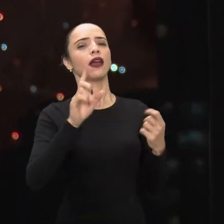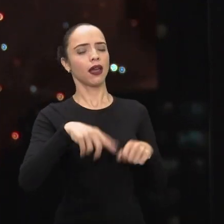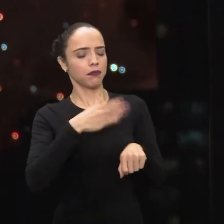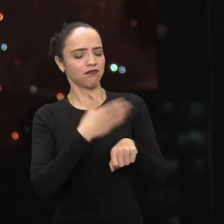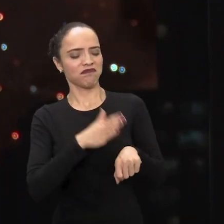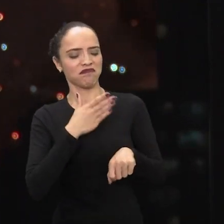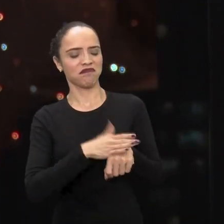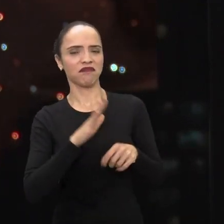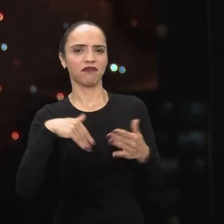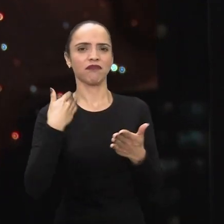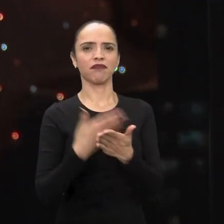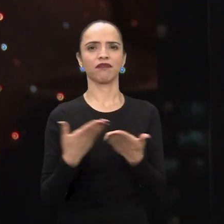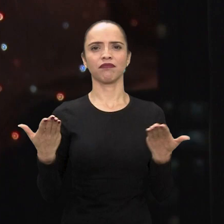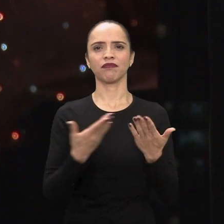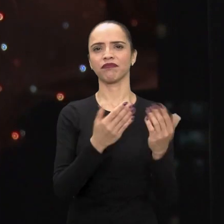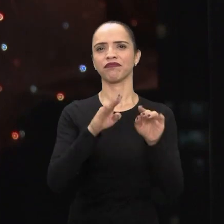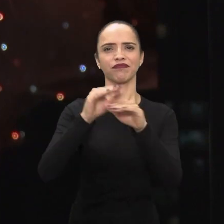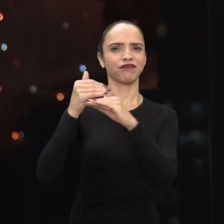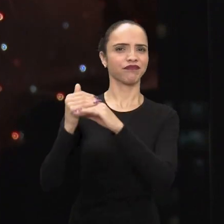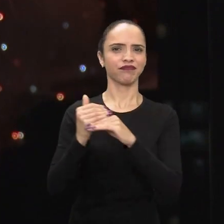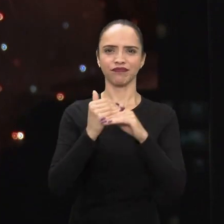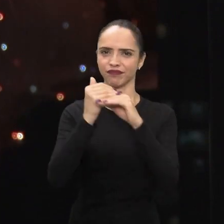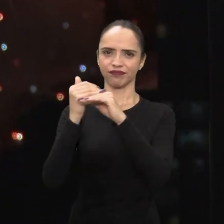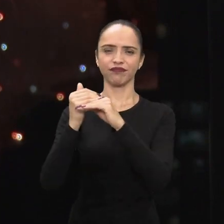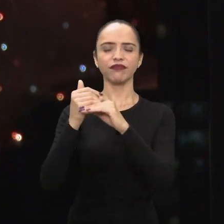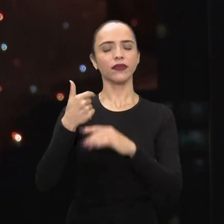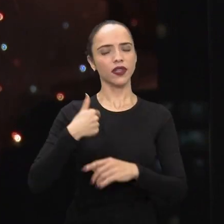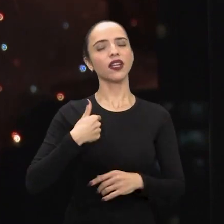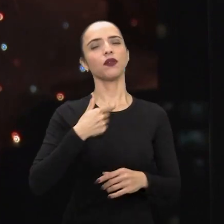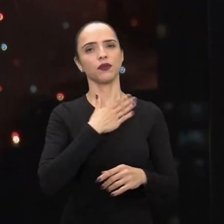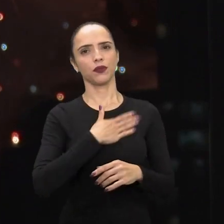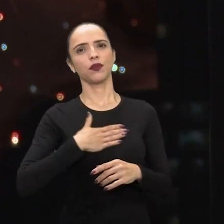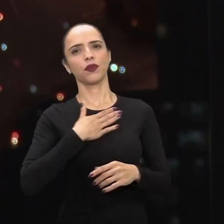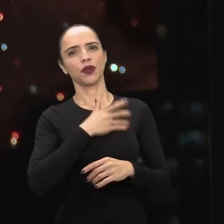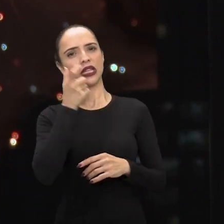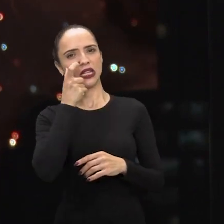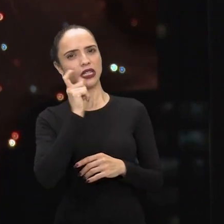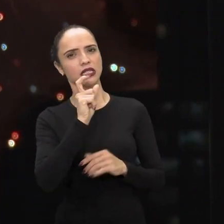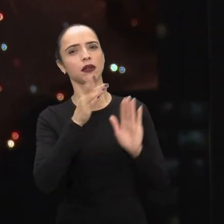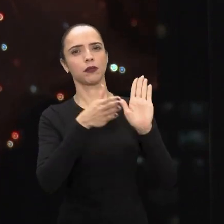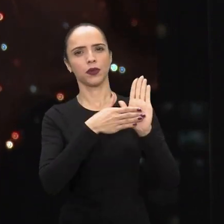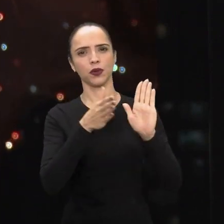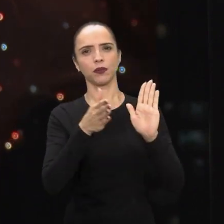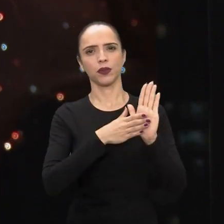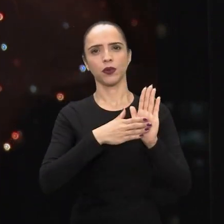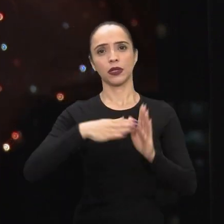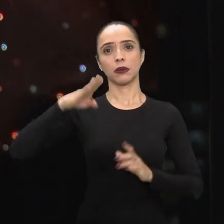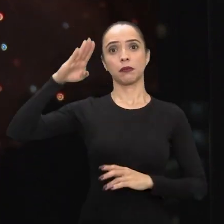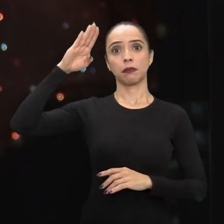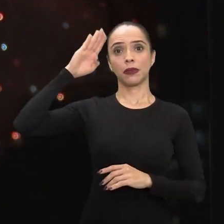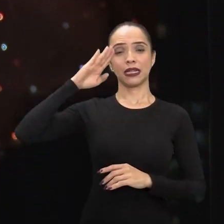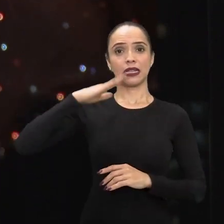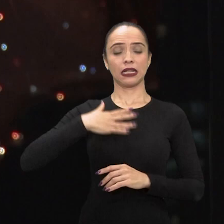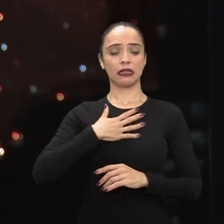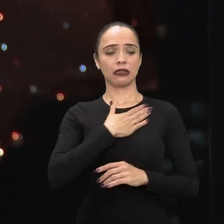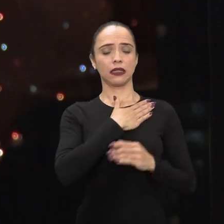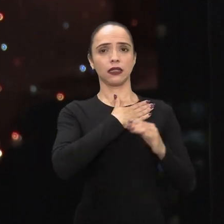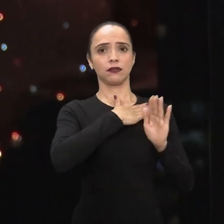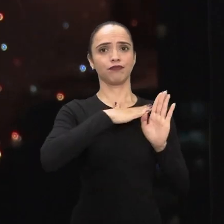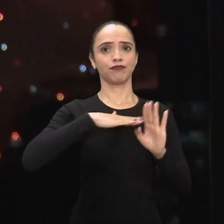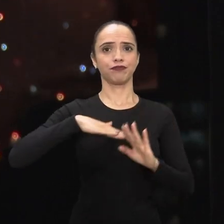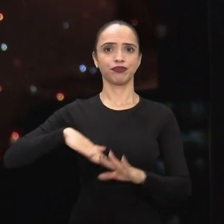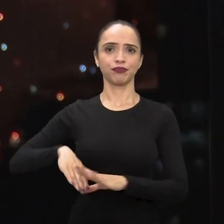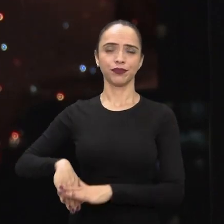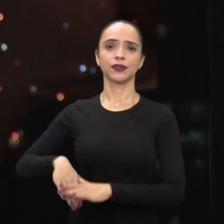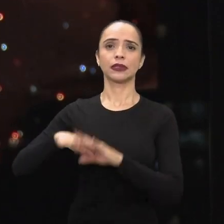esse tipo de prática então eu acho interessante a proposta de dos militarização há uma proposta também de junção